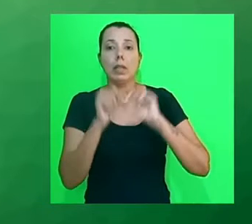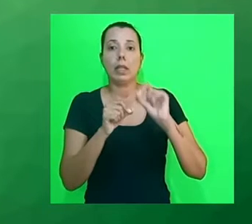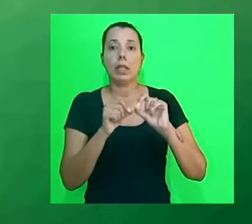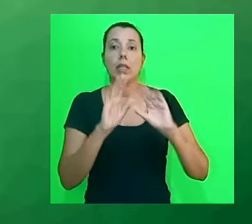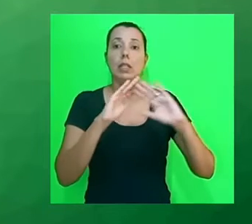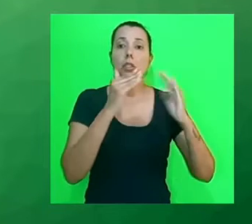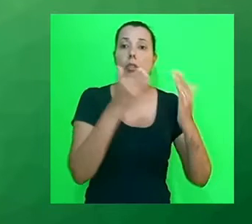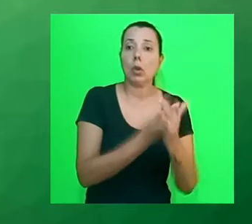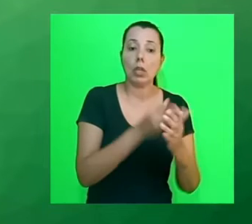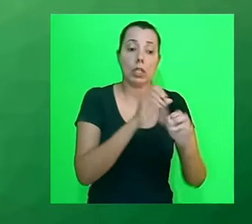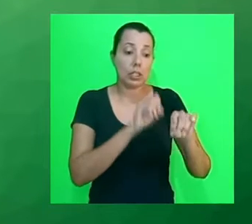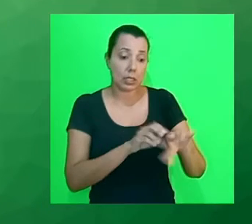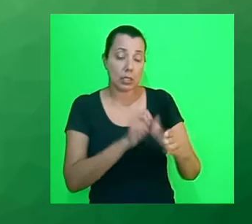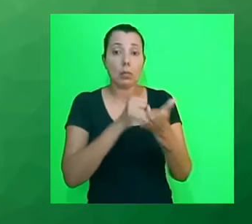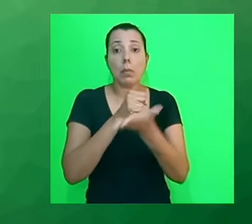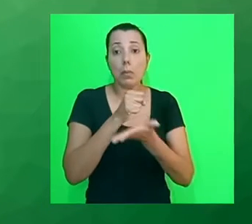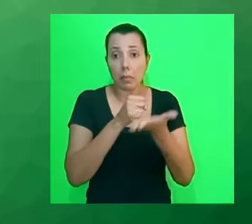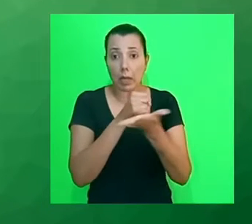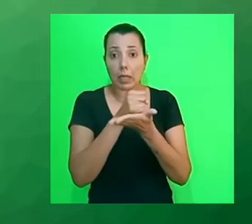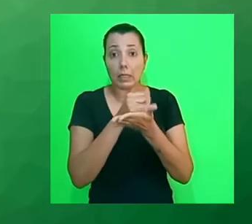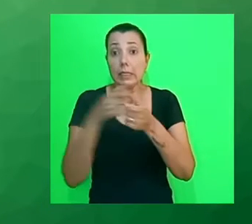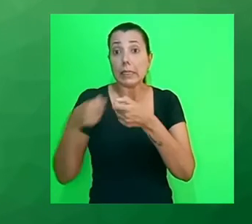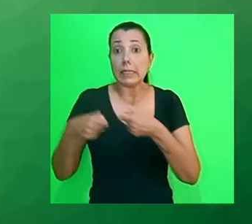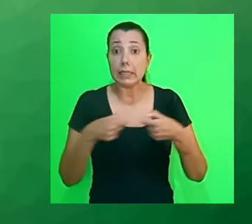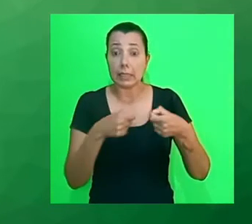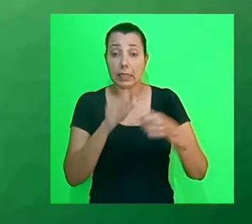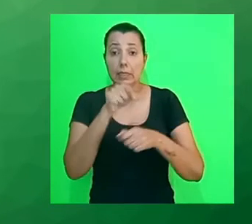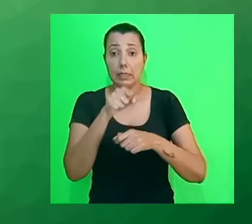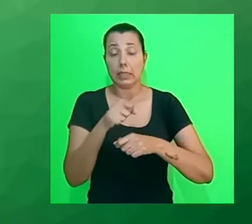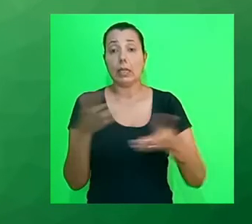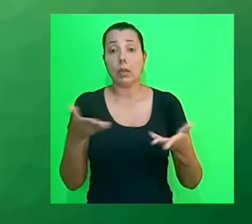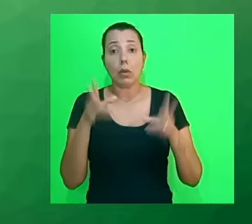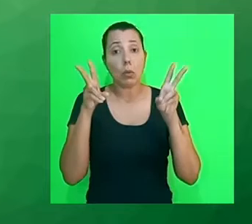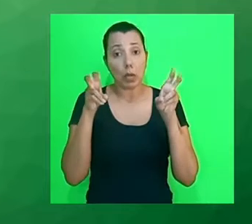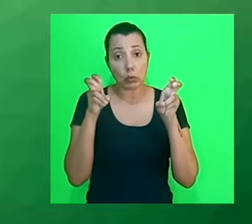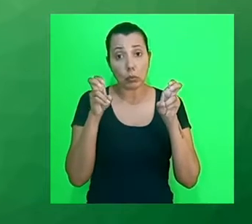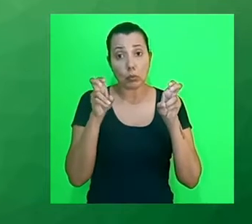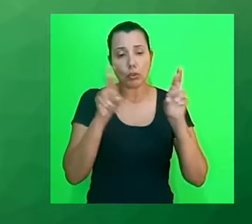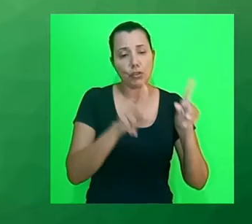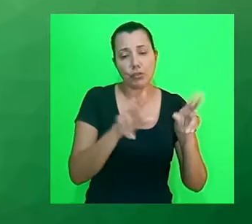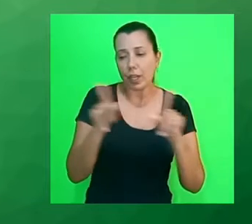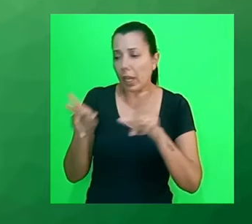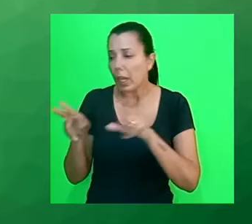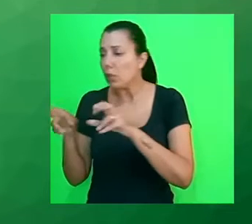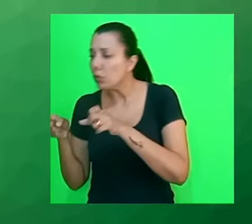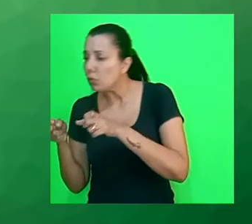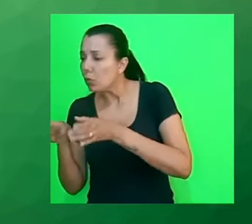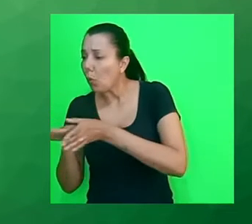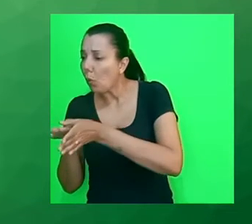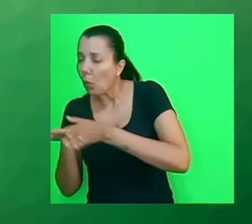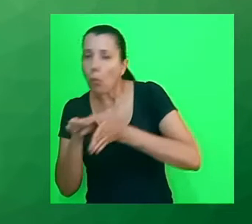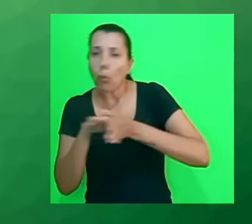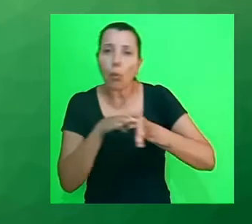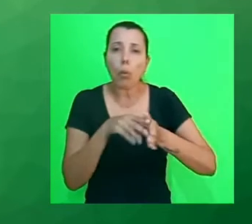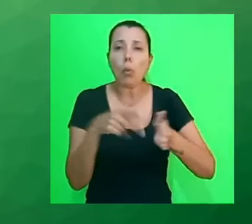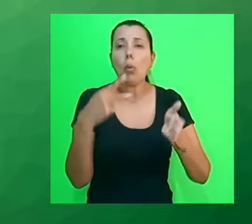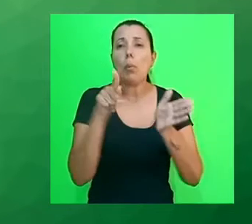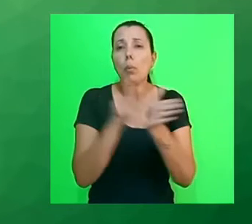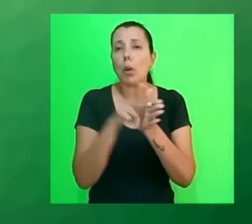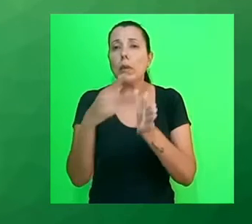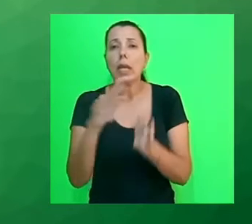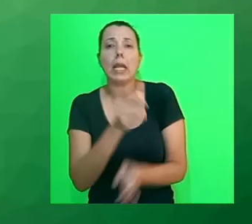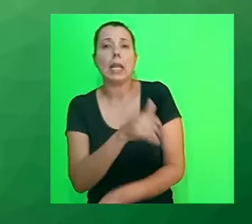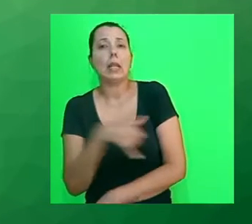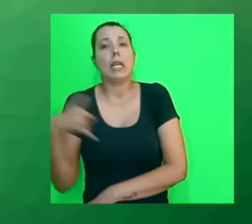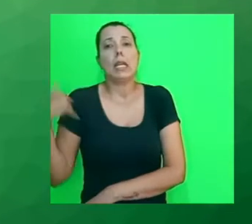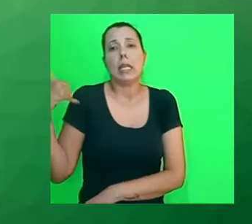Mas é lá na infância que nós vamos ensinar o ser do sexo masculino, de que o fato